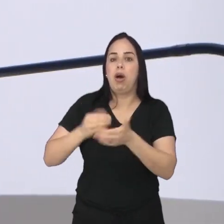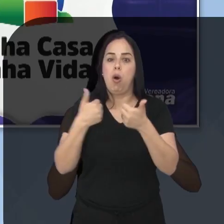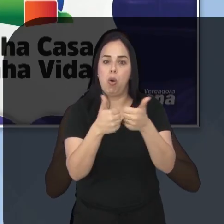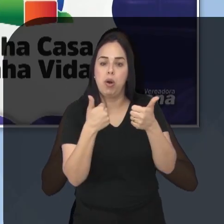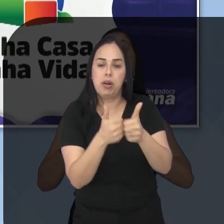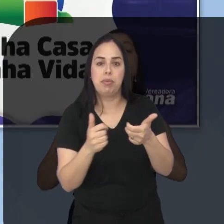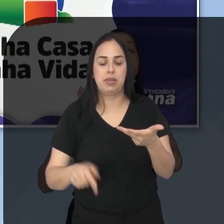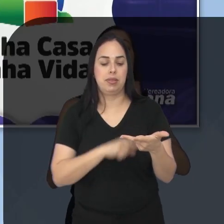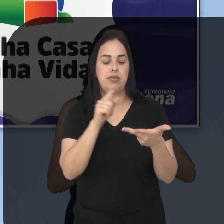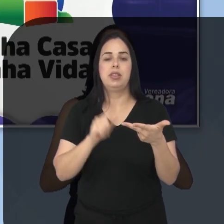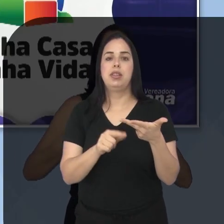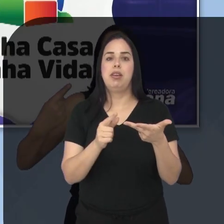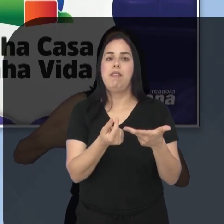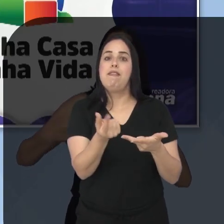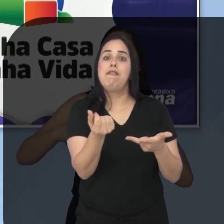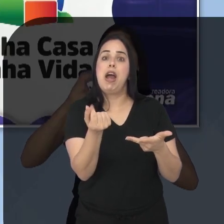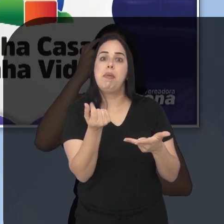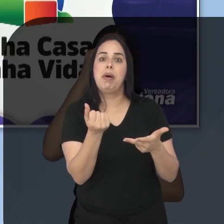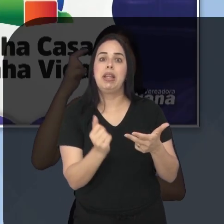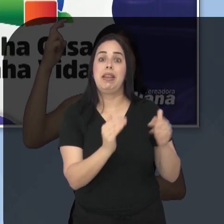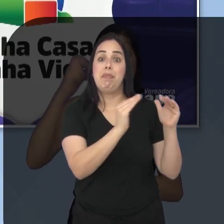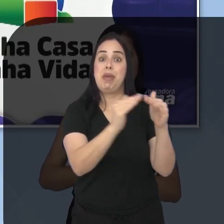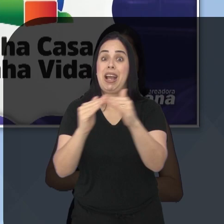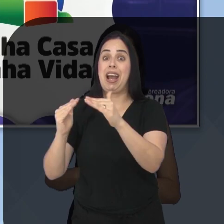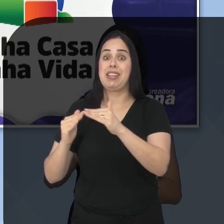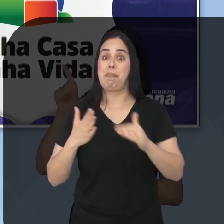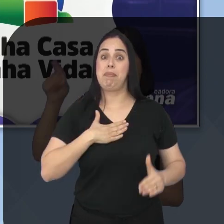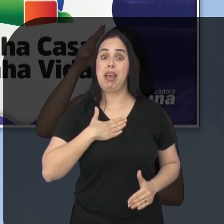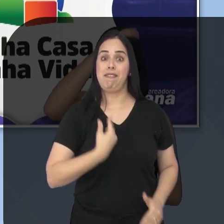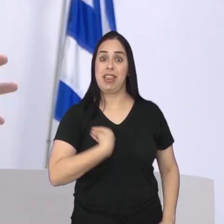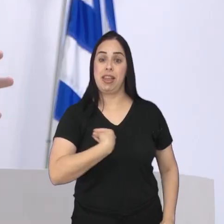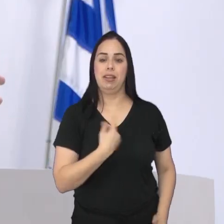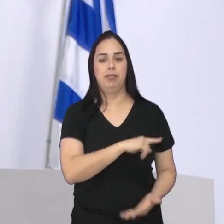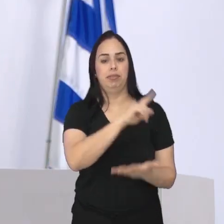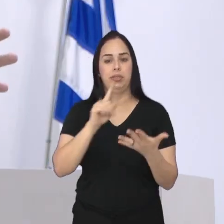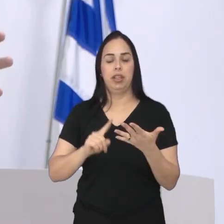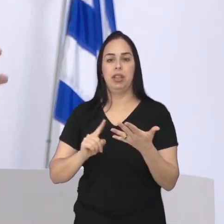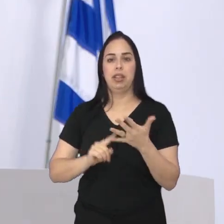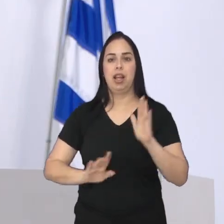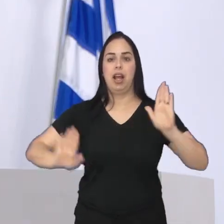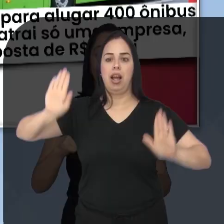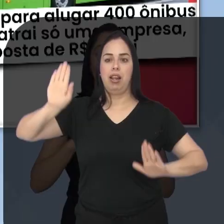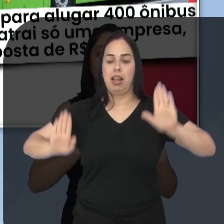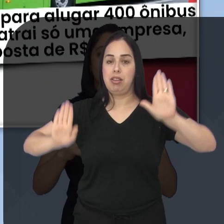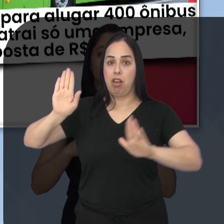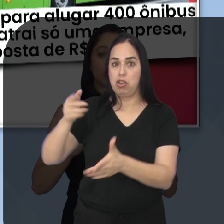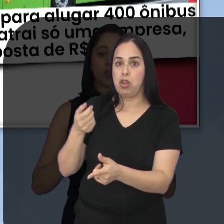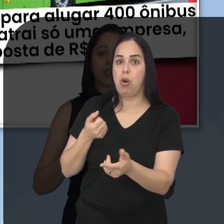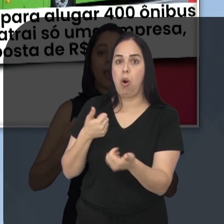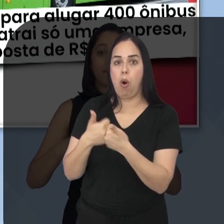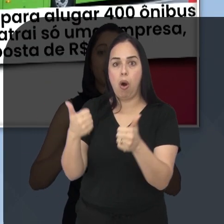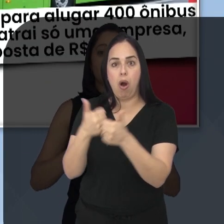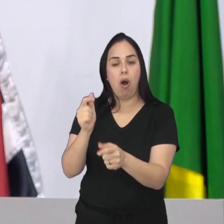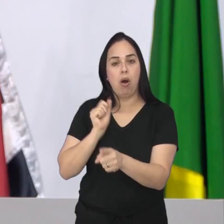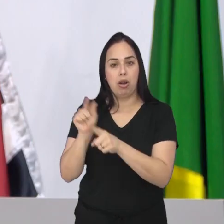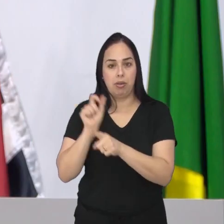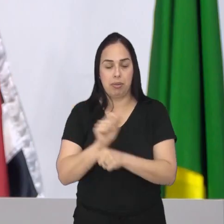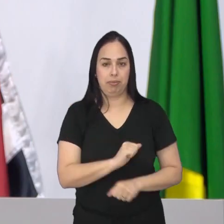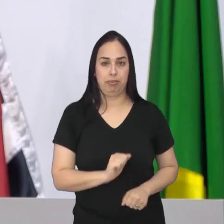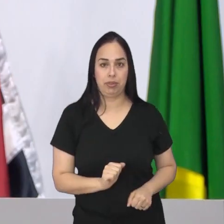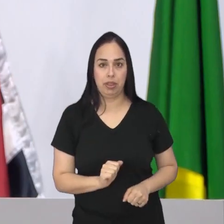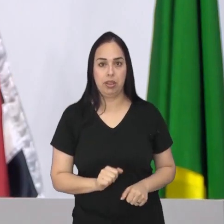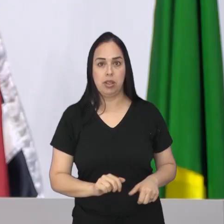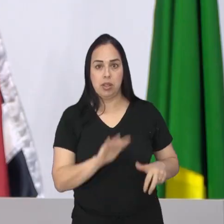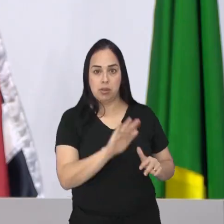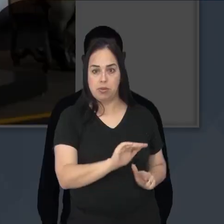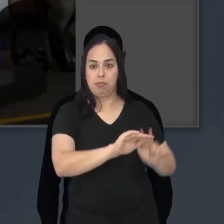Grosso, verba para novas habitações pelo programa Minha Casa Minha Vida e a licitação para aluguel de ônibus elétricos. Os